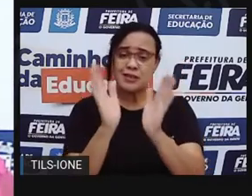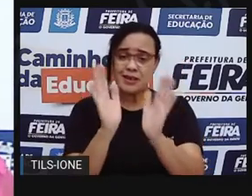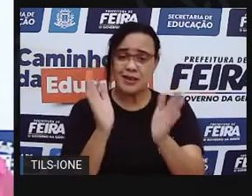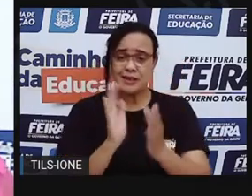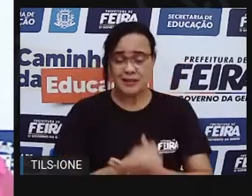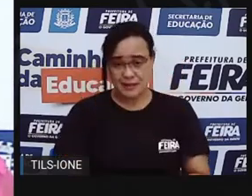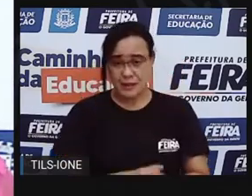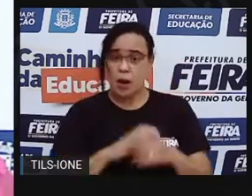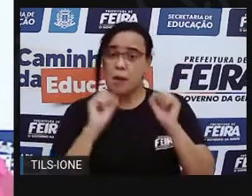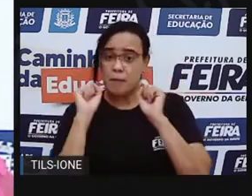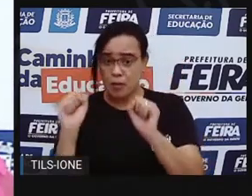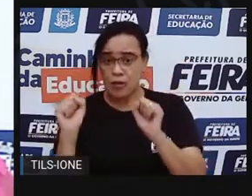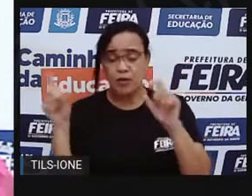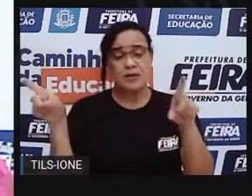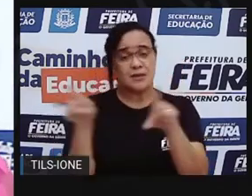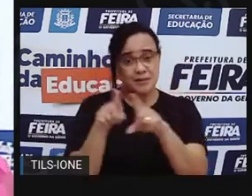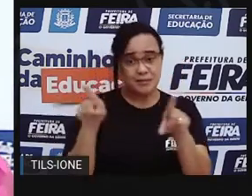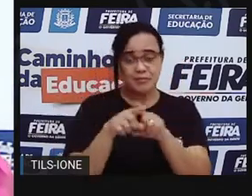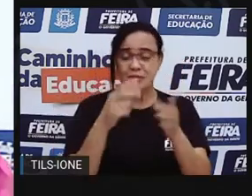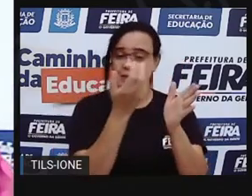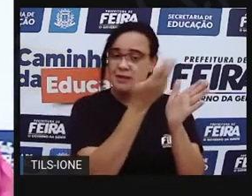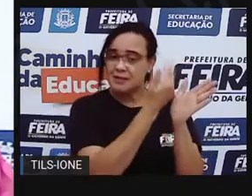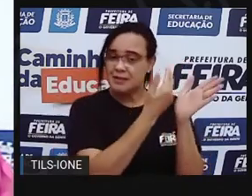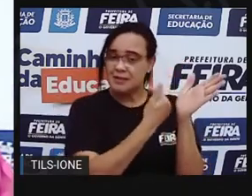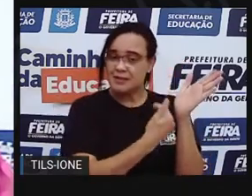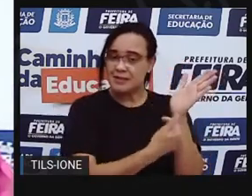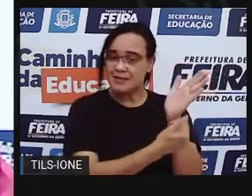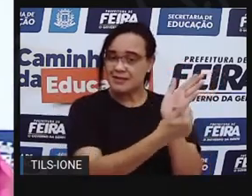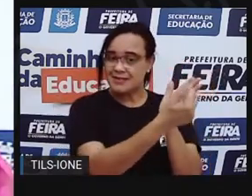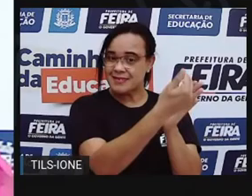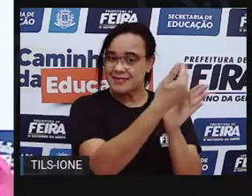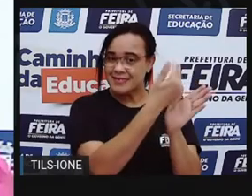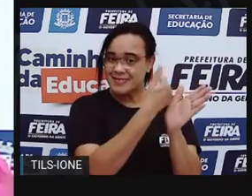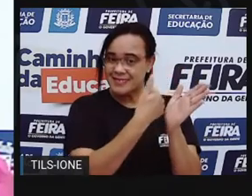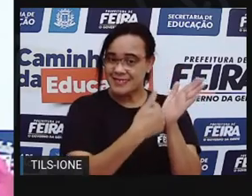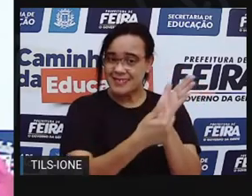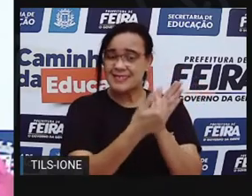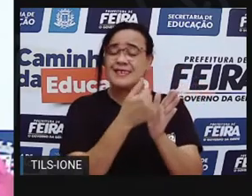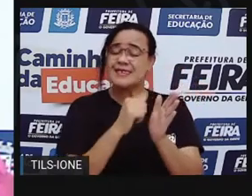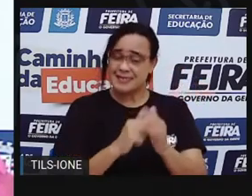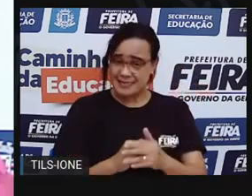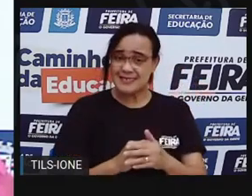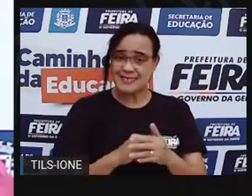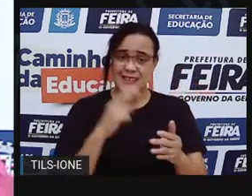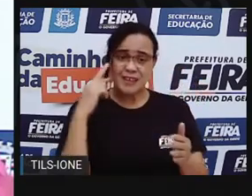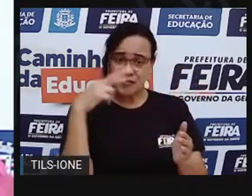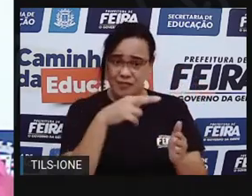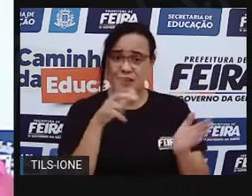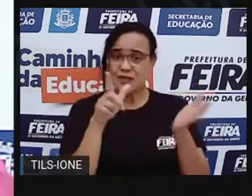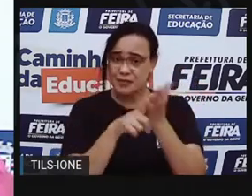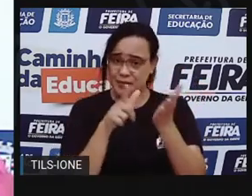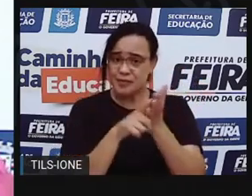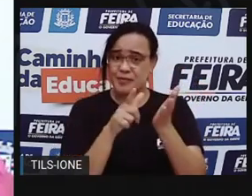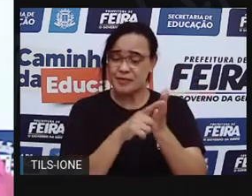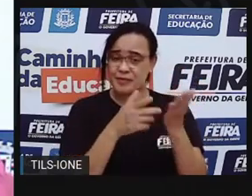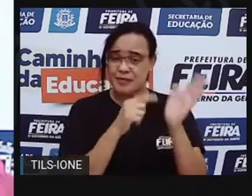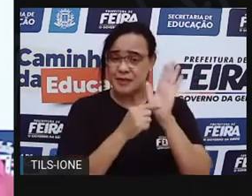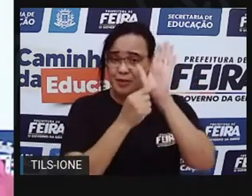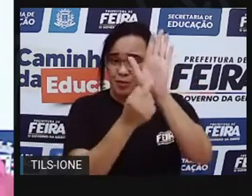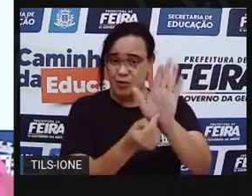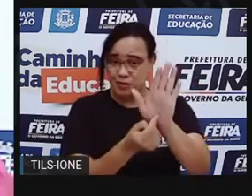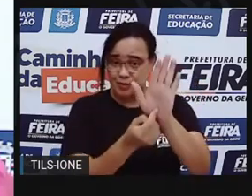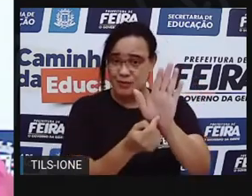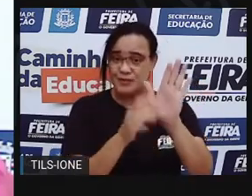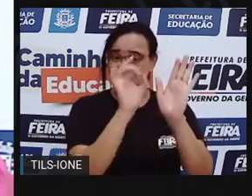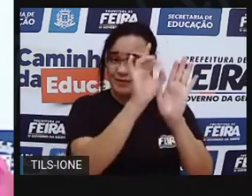Um desenho. Isso mesmo. Já que os convites que a Brossi mostrou pra gente são todos enfeitadinhos assim, ó. A gente pode